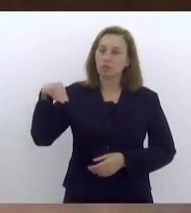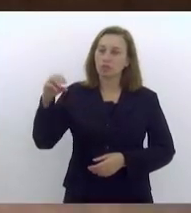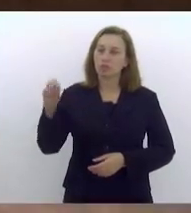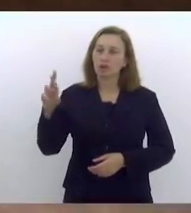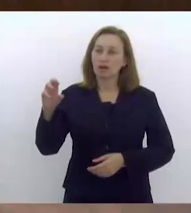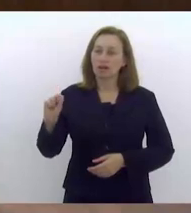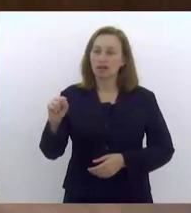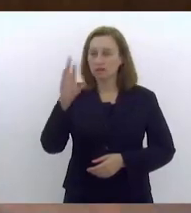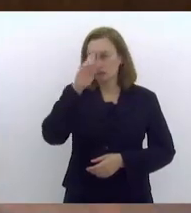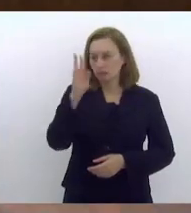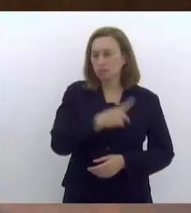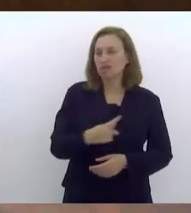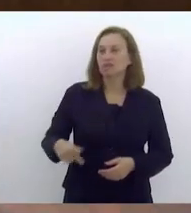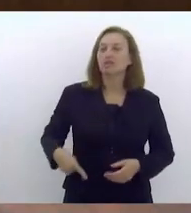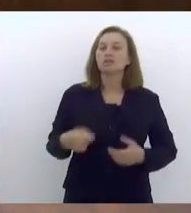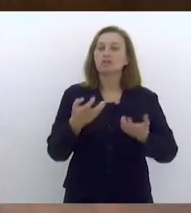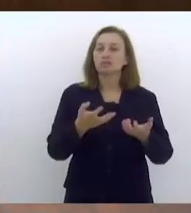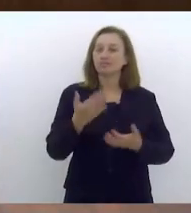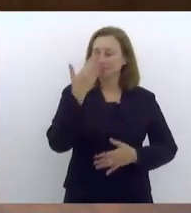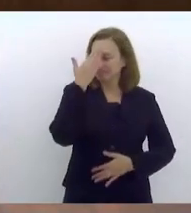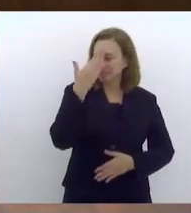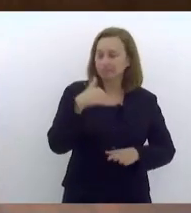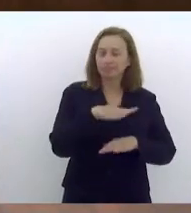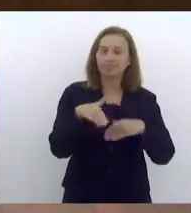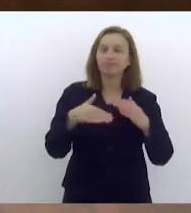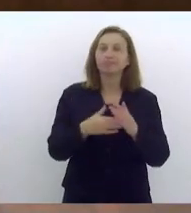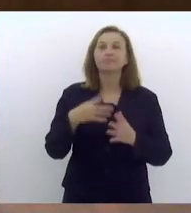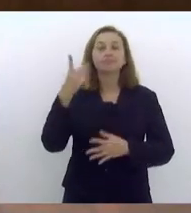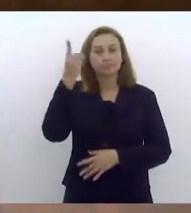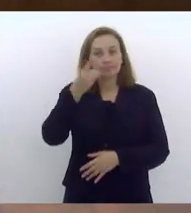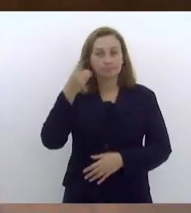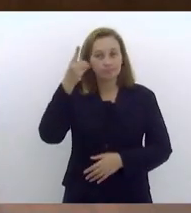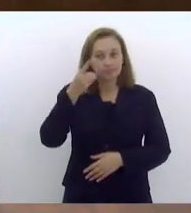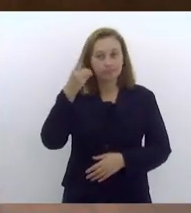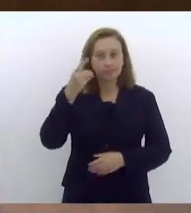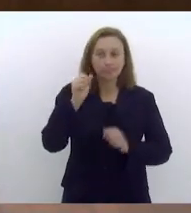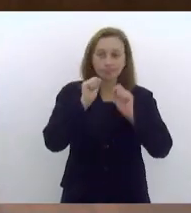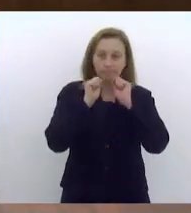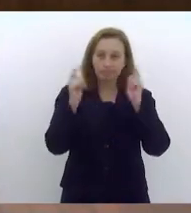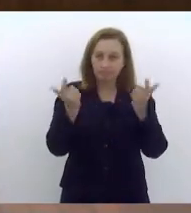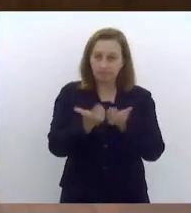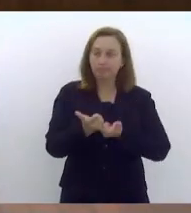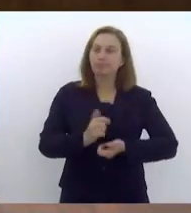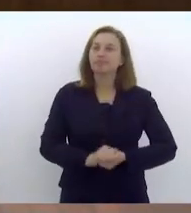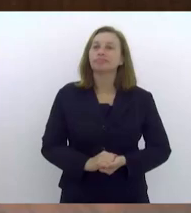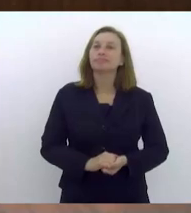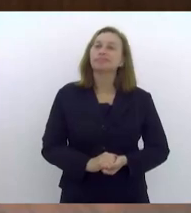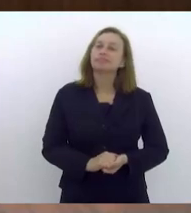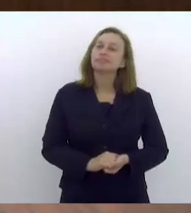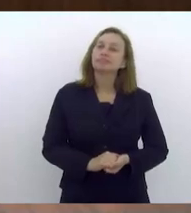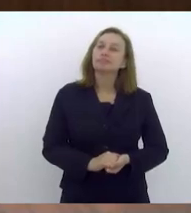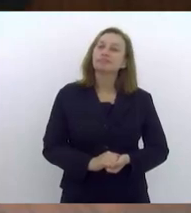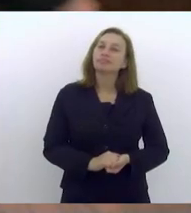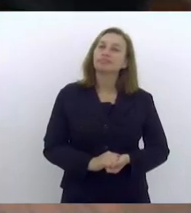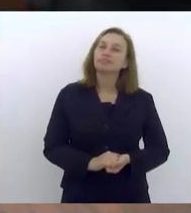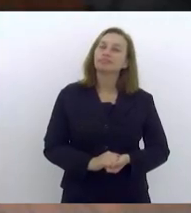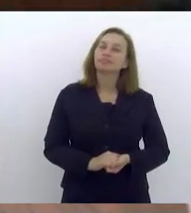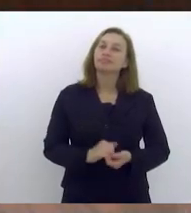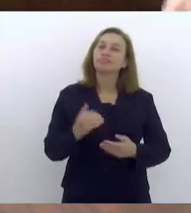Senhor presidente, eu quero aqui agradecer a todos os deputados da Assembleia Legislativa que, de forma